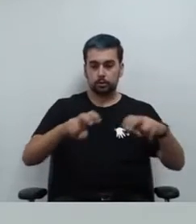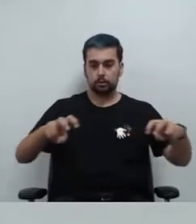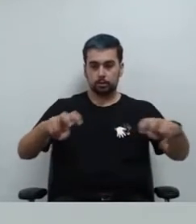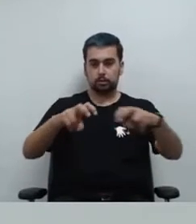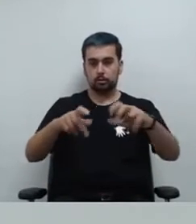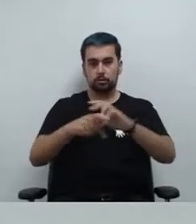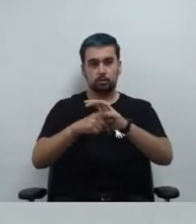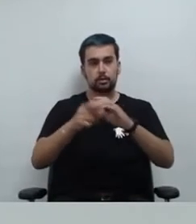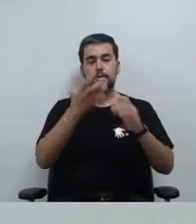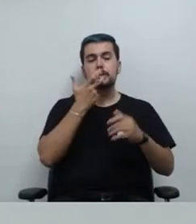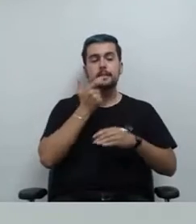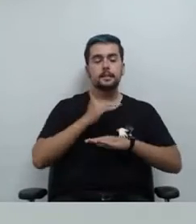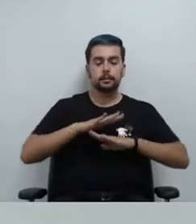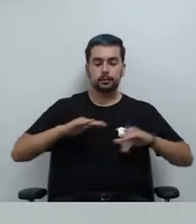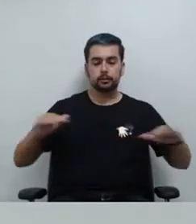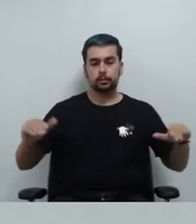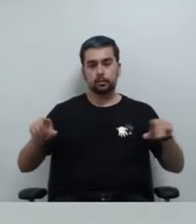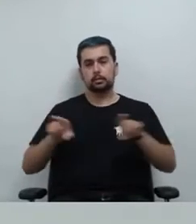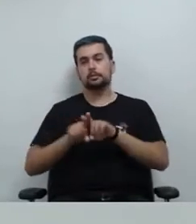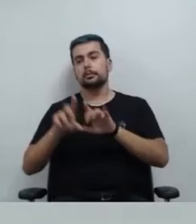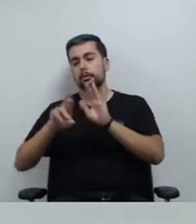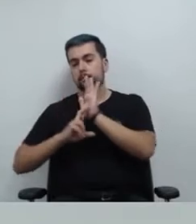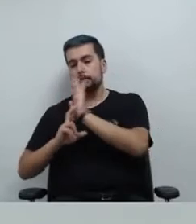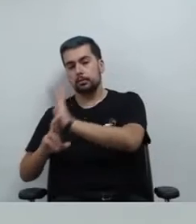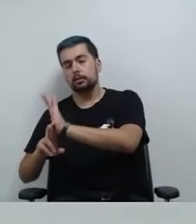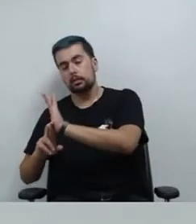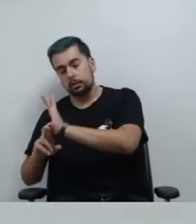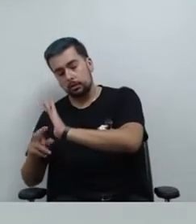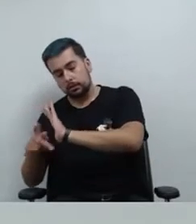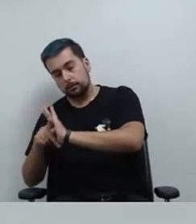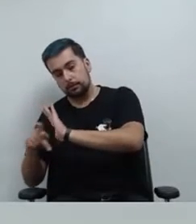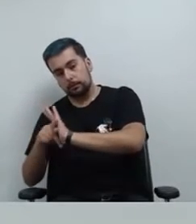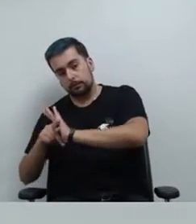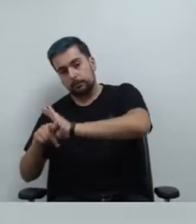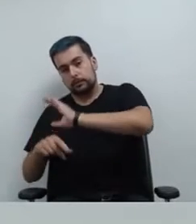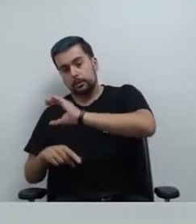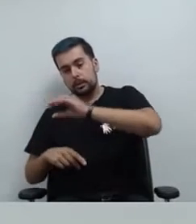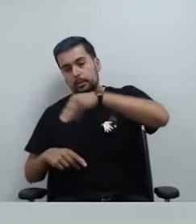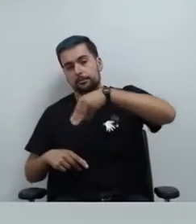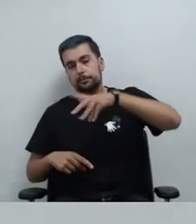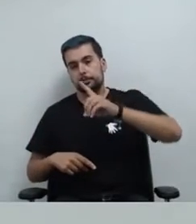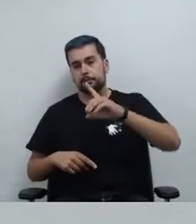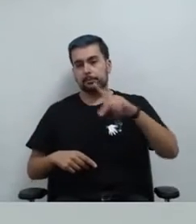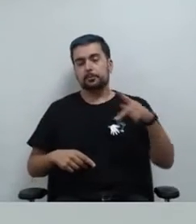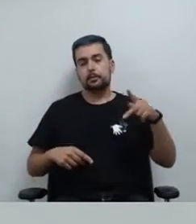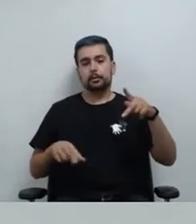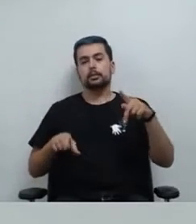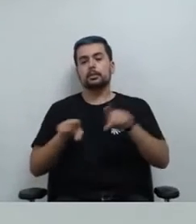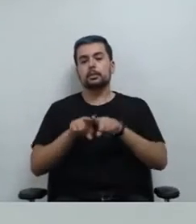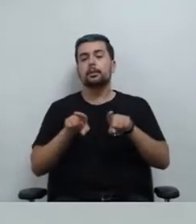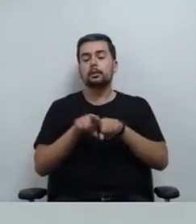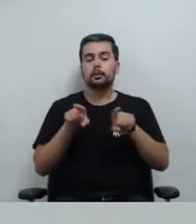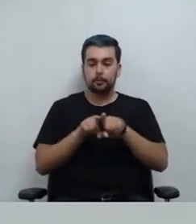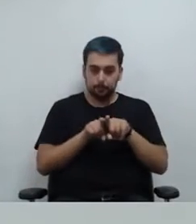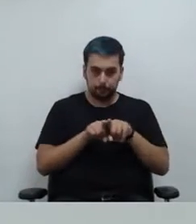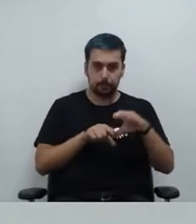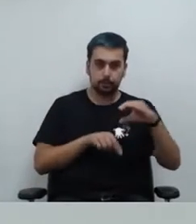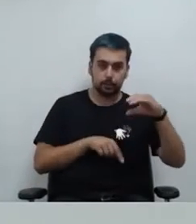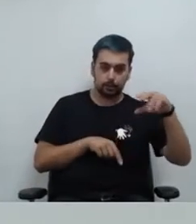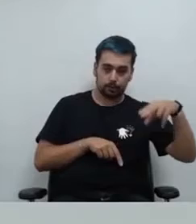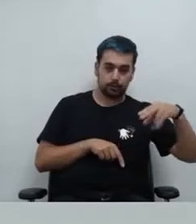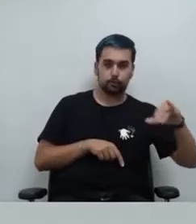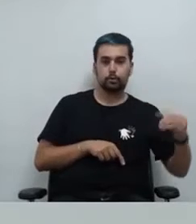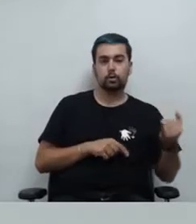do Adolescente, junto com representantes da Comissão da Infância do CNMP, junto com juízes assessores da infância do CNJ,